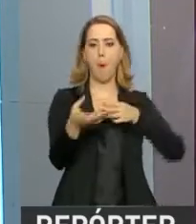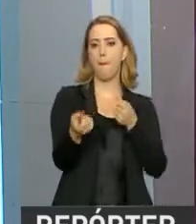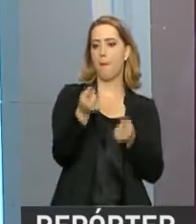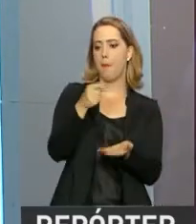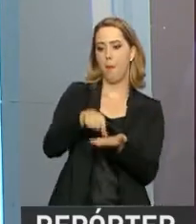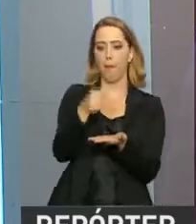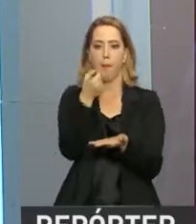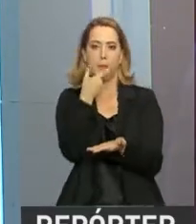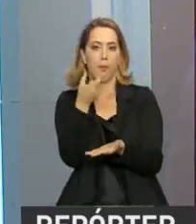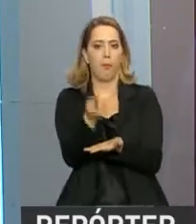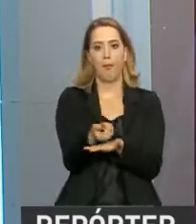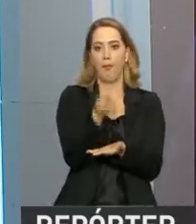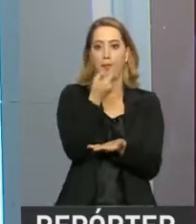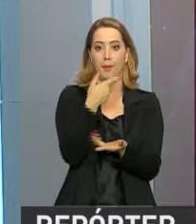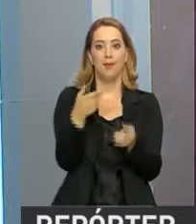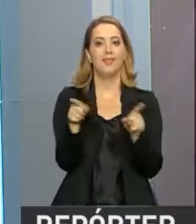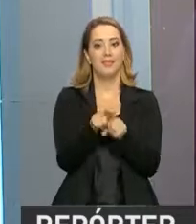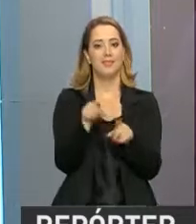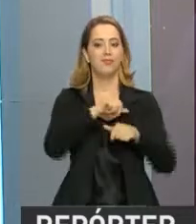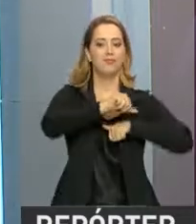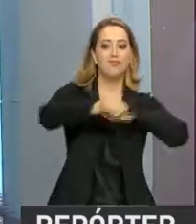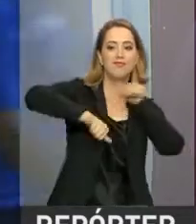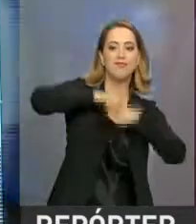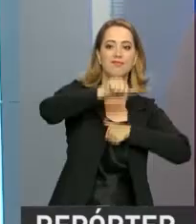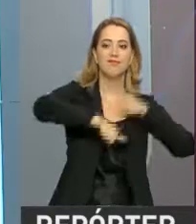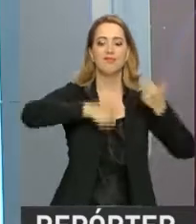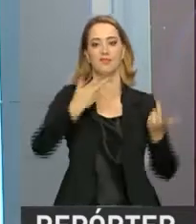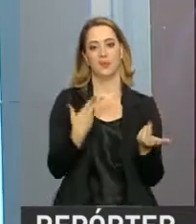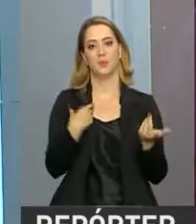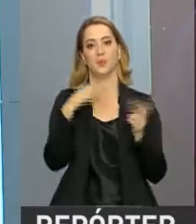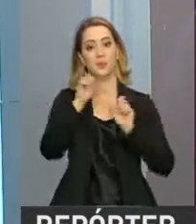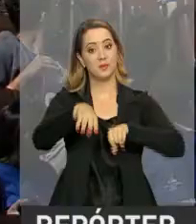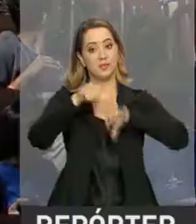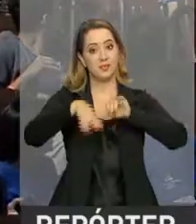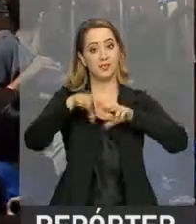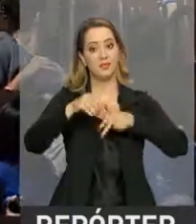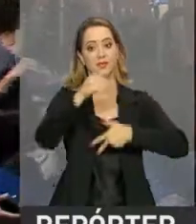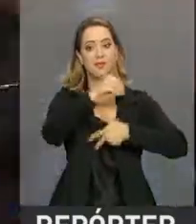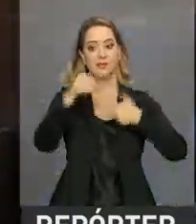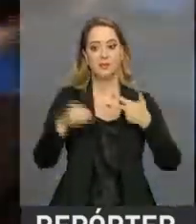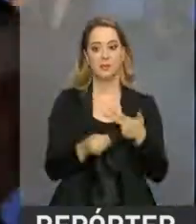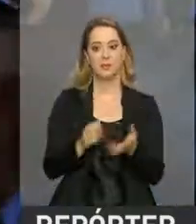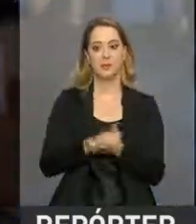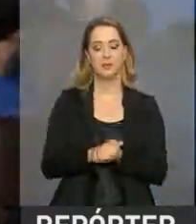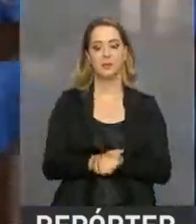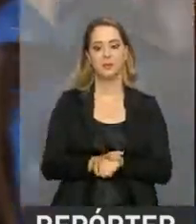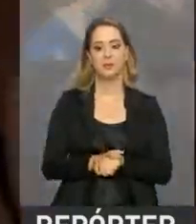misturaram o conteúdo de revisão no aulão preparatório para o enem